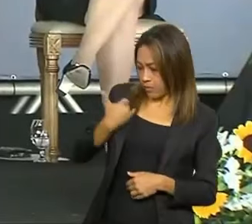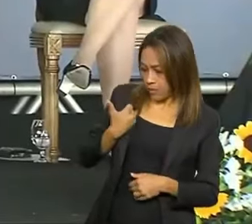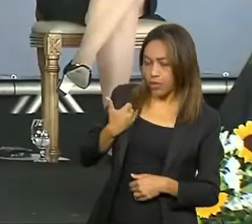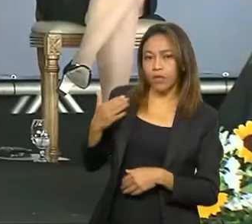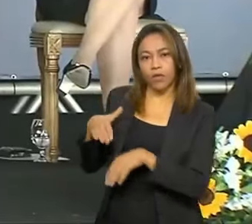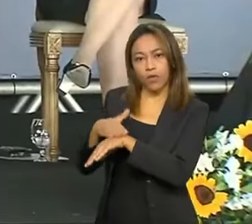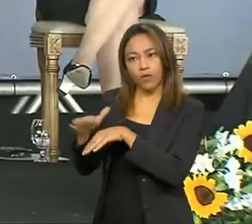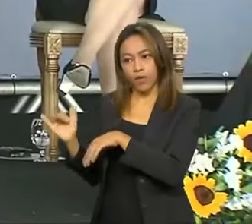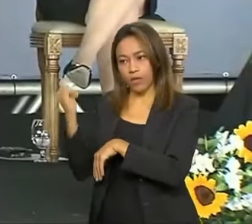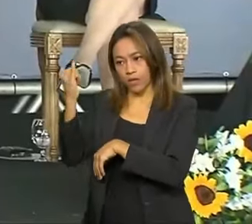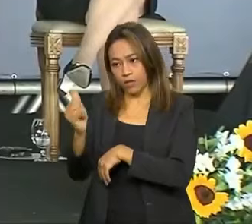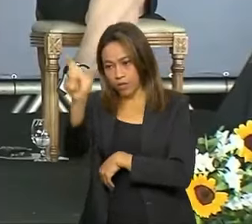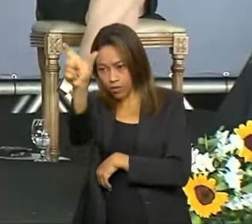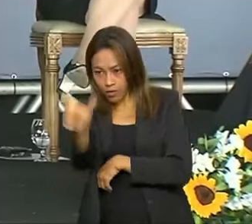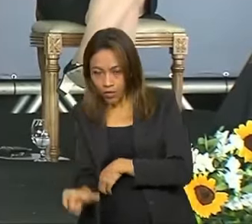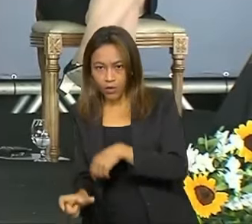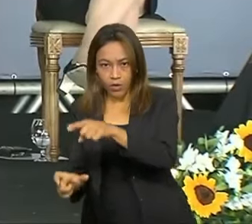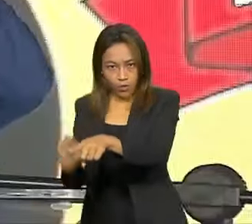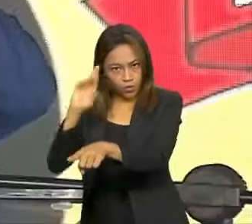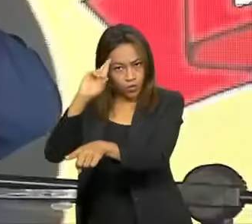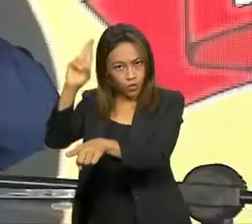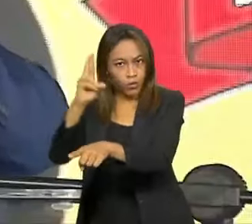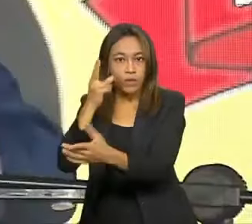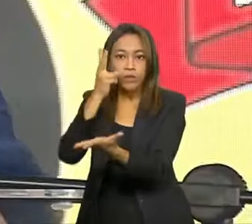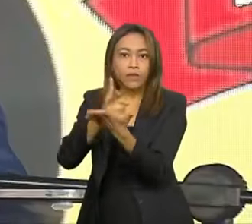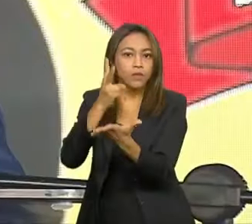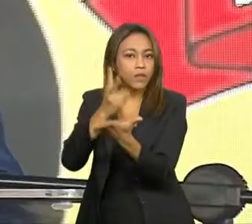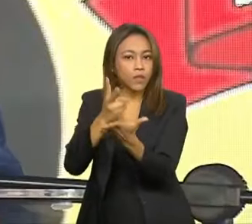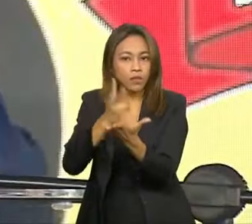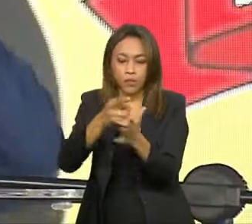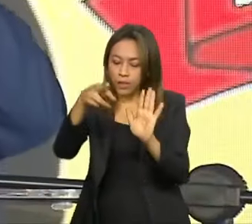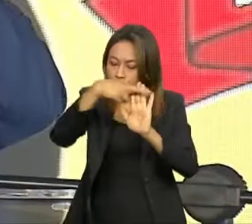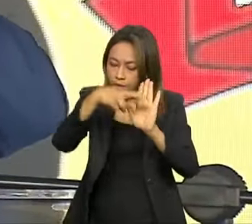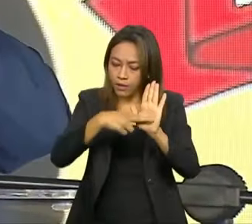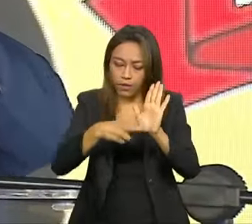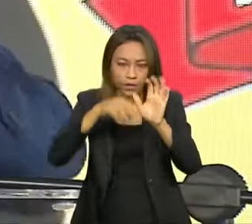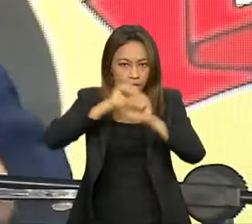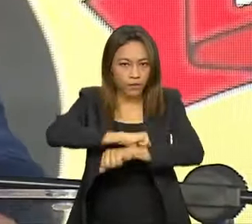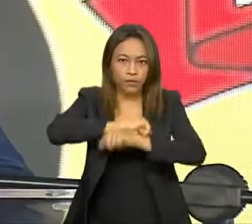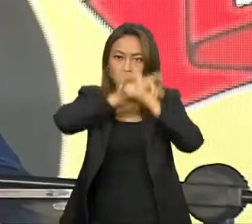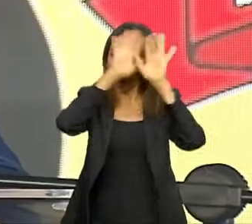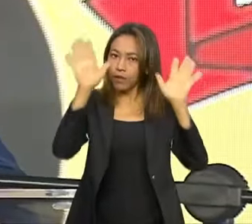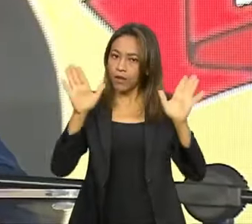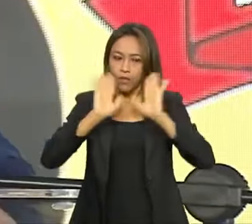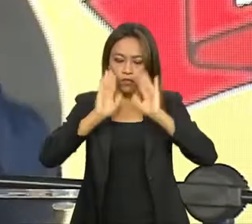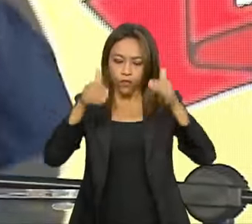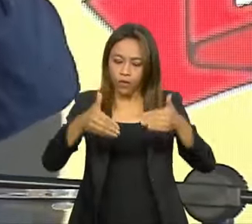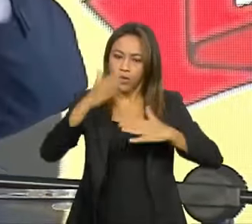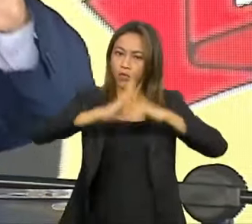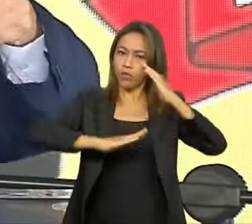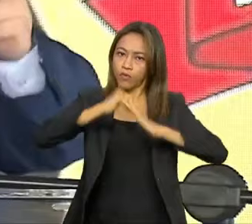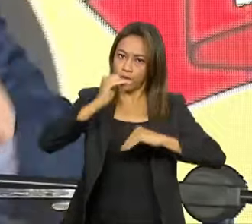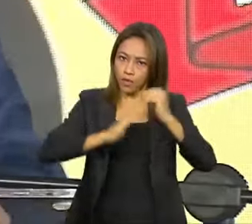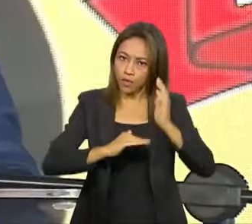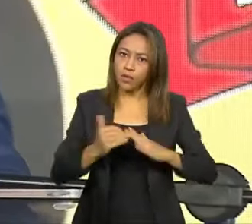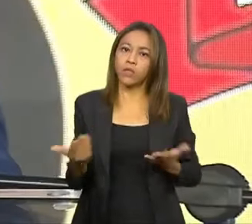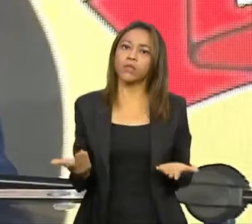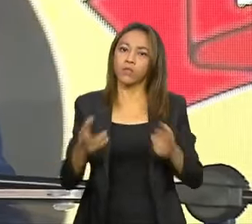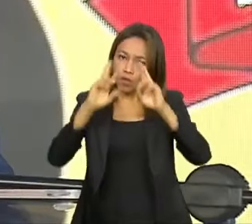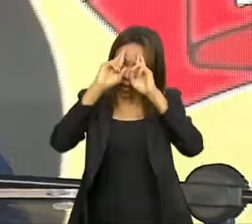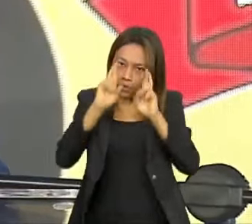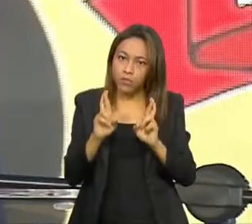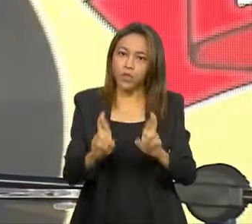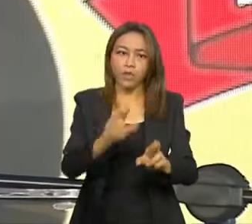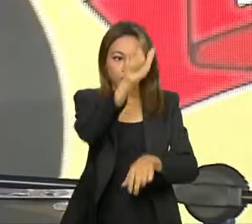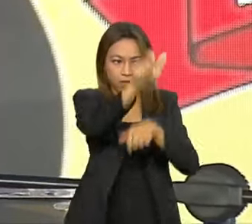diretrizes muito claras em torno da impessoalidade, do profissionalismo, do respeito às